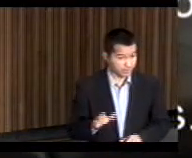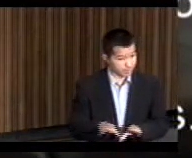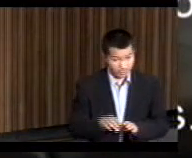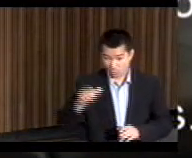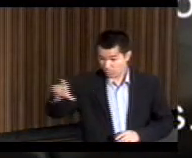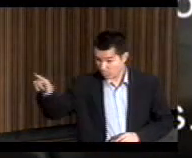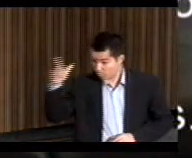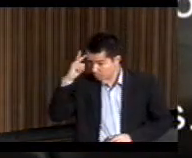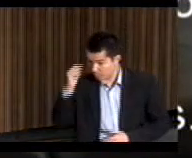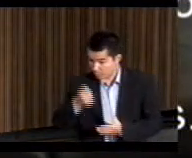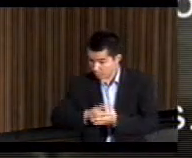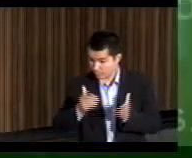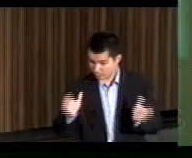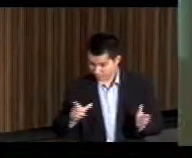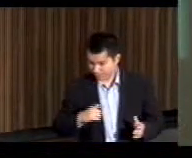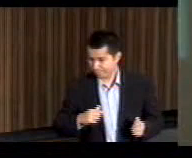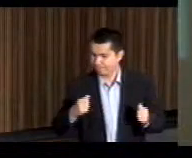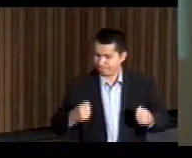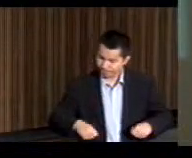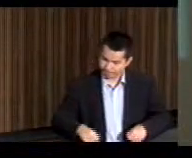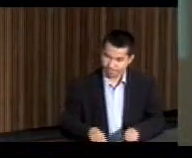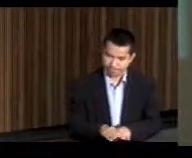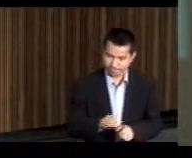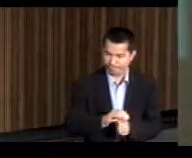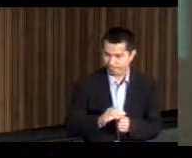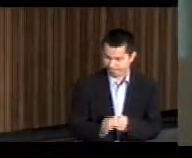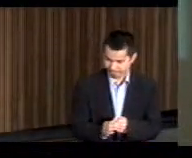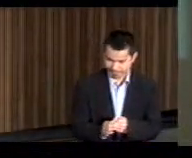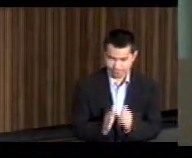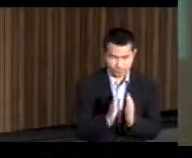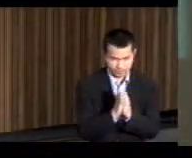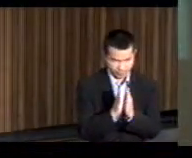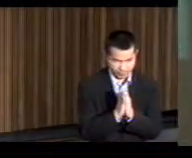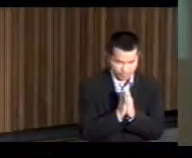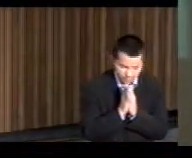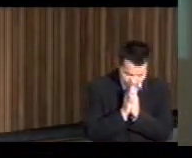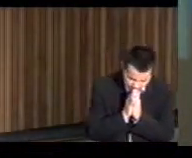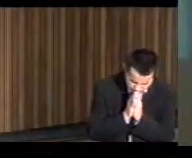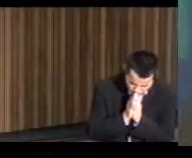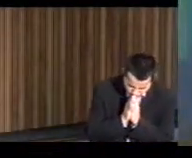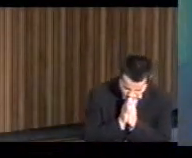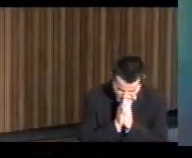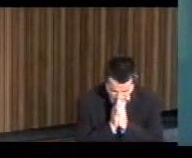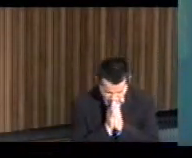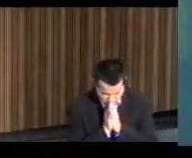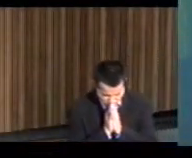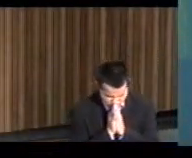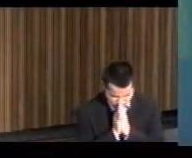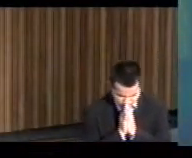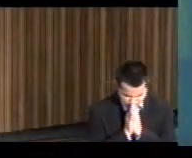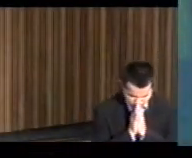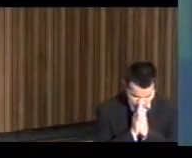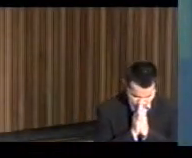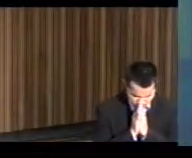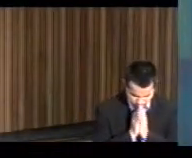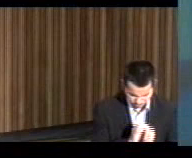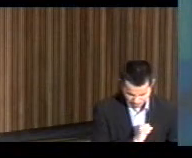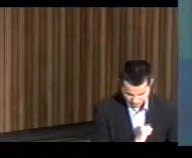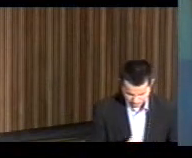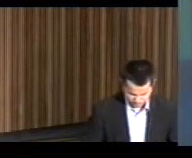comprados de estrangeiros. Senhor Jesus, fala conosco, lemos a Tua palavra,